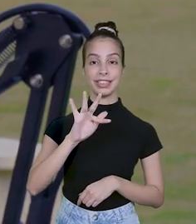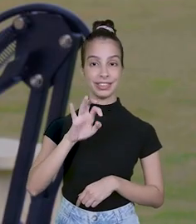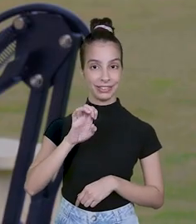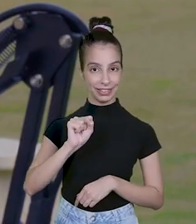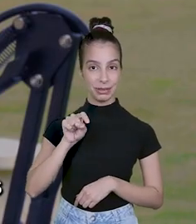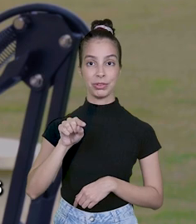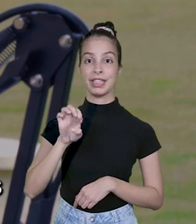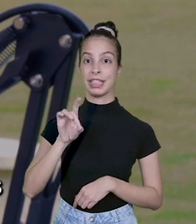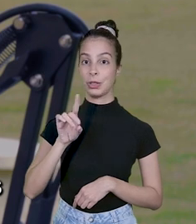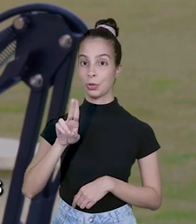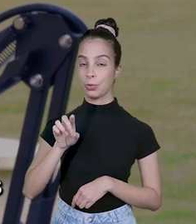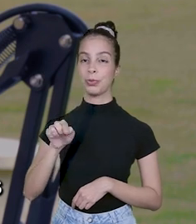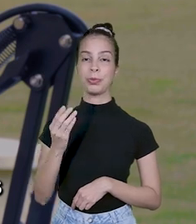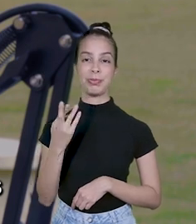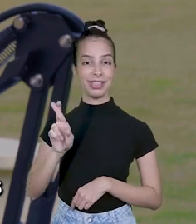www.ifs.edu.br